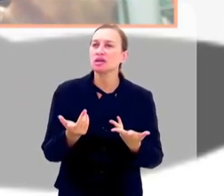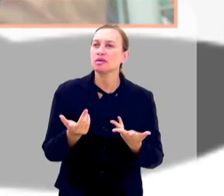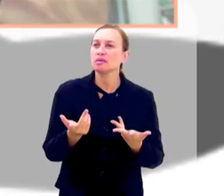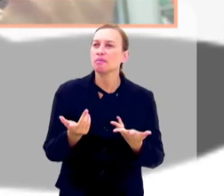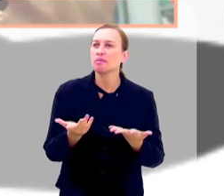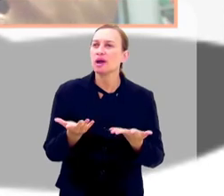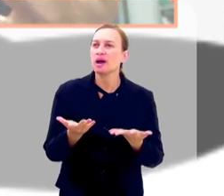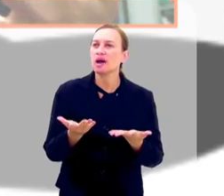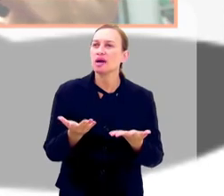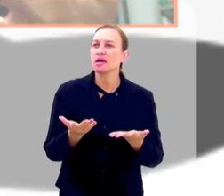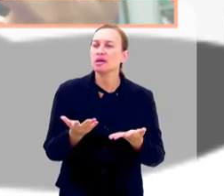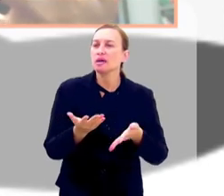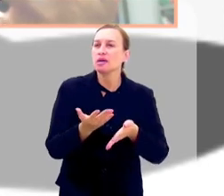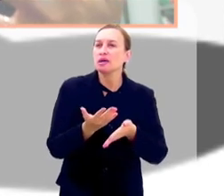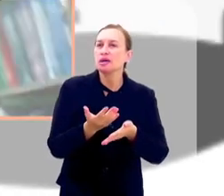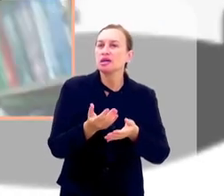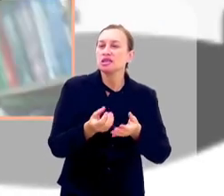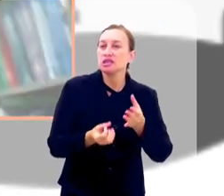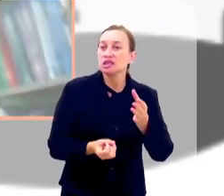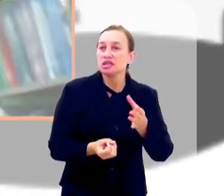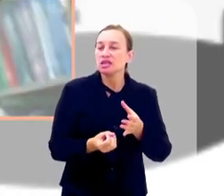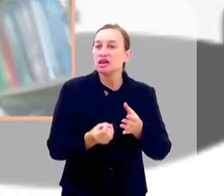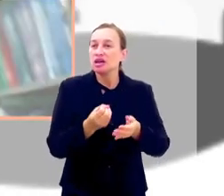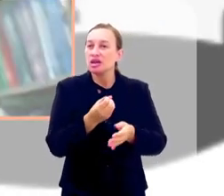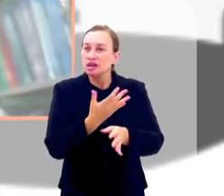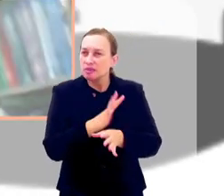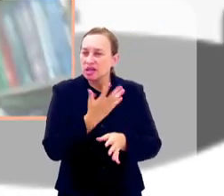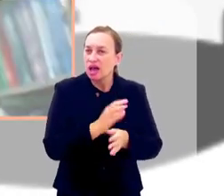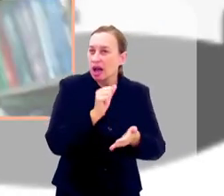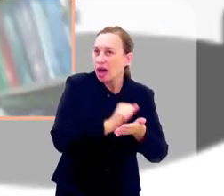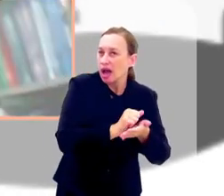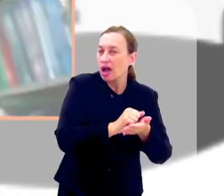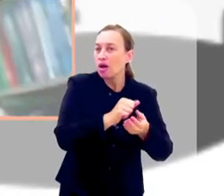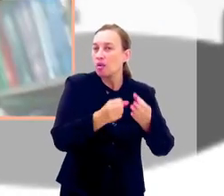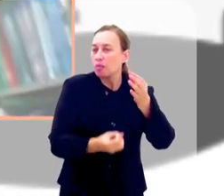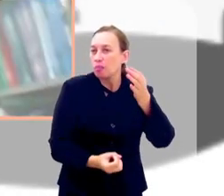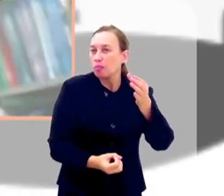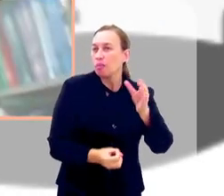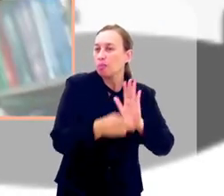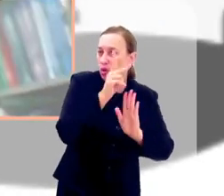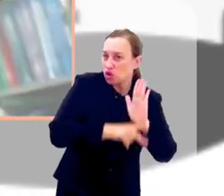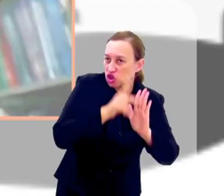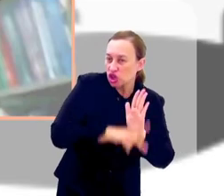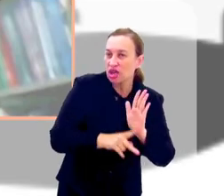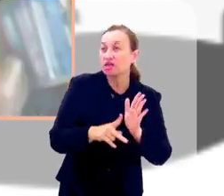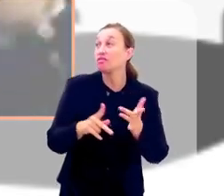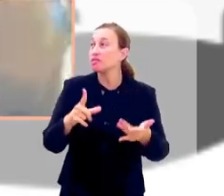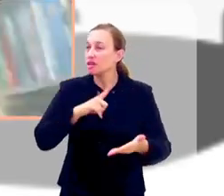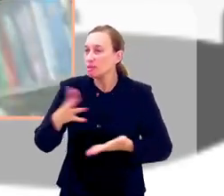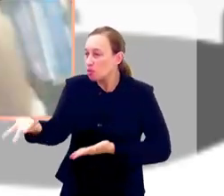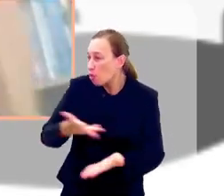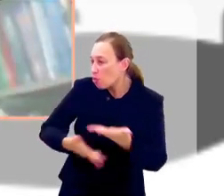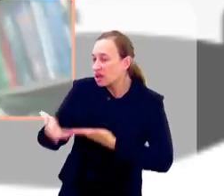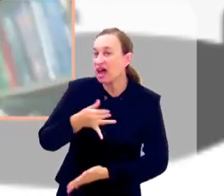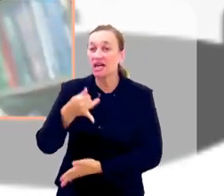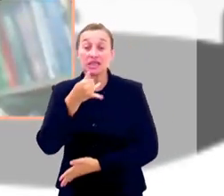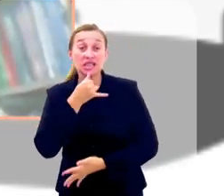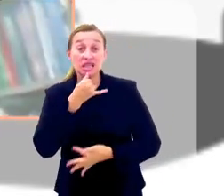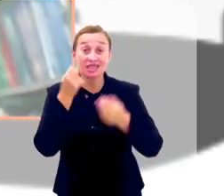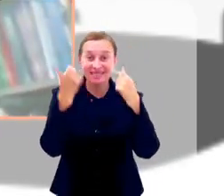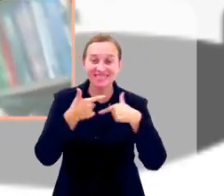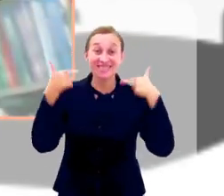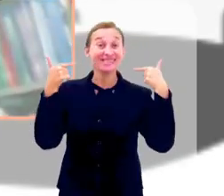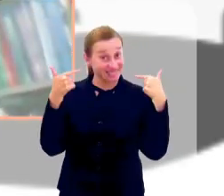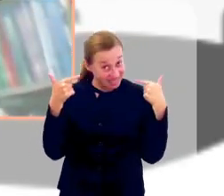para exercitar, projetos, conquistas. Você vai ter gente para compartilhar tristeza. Você vai ter gente para